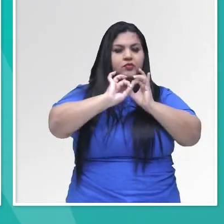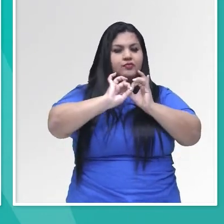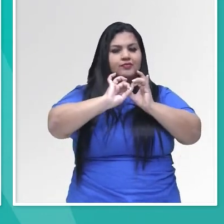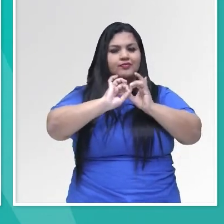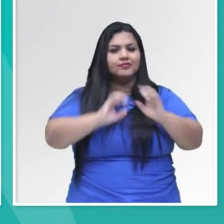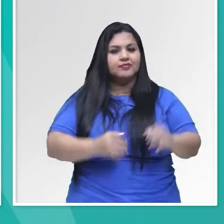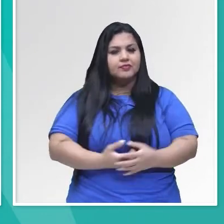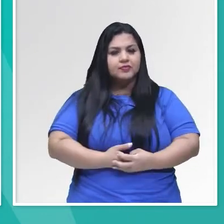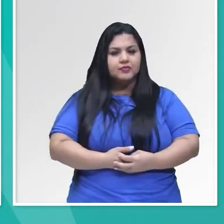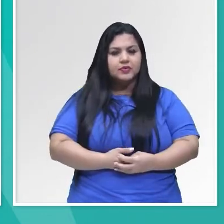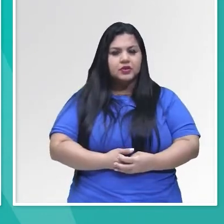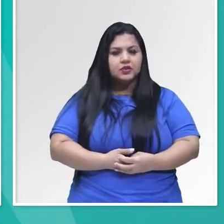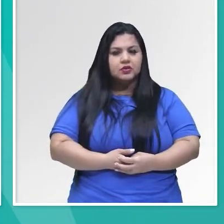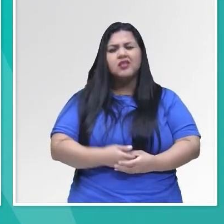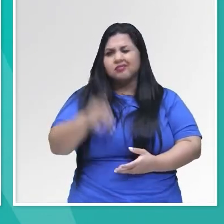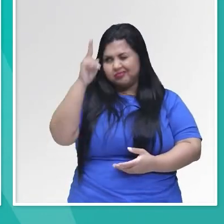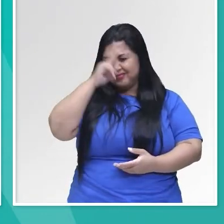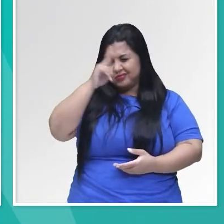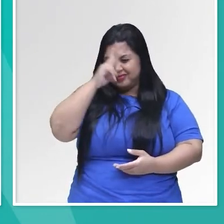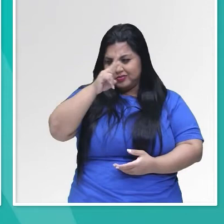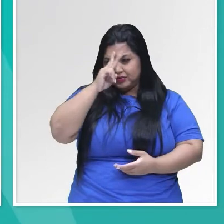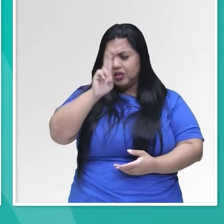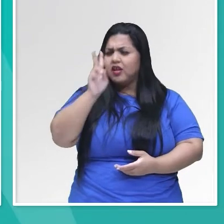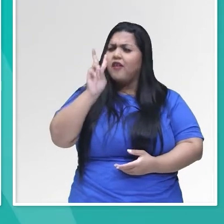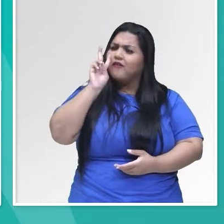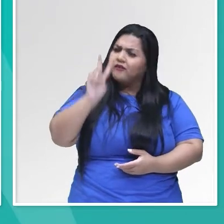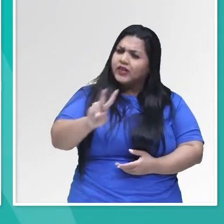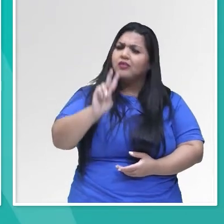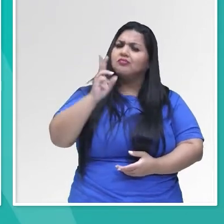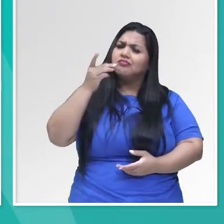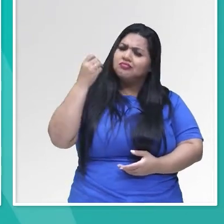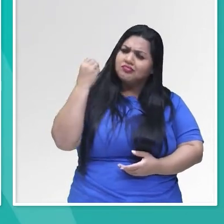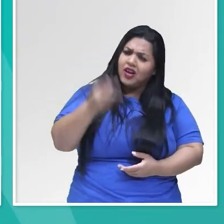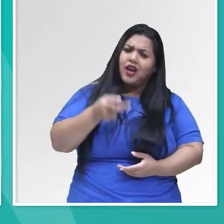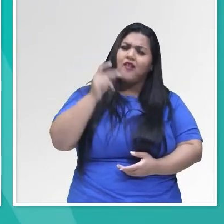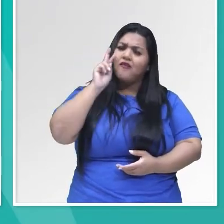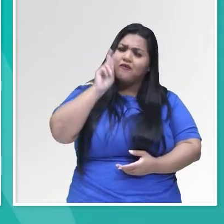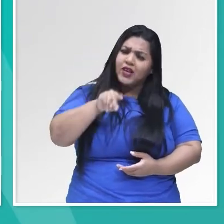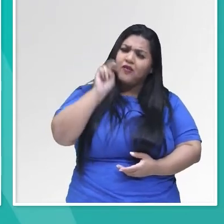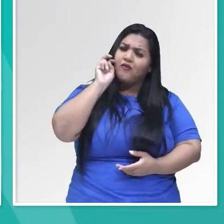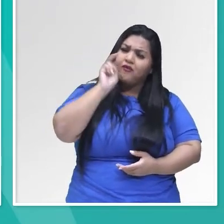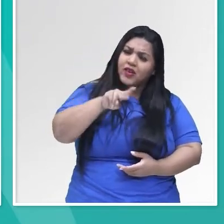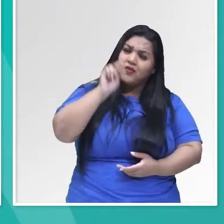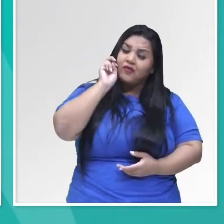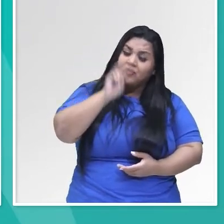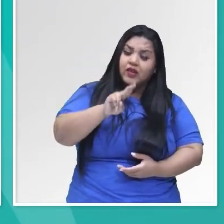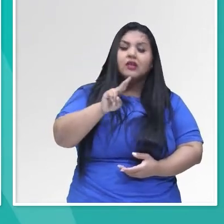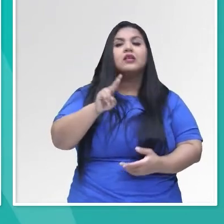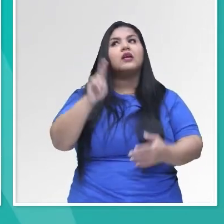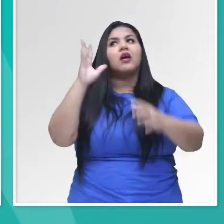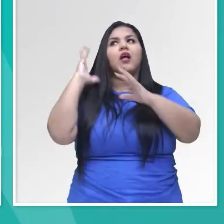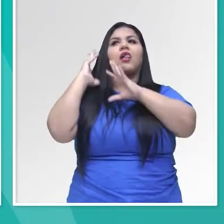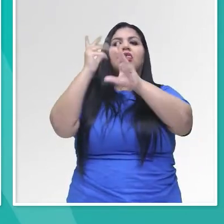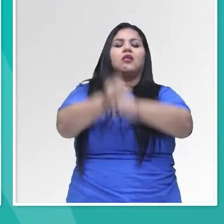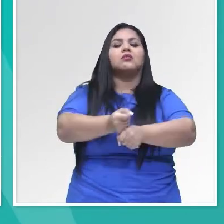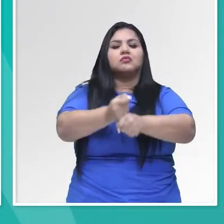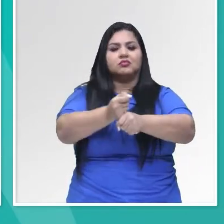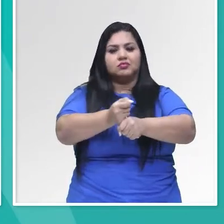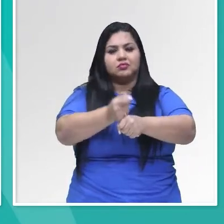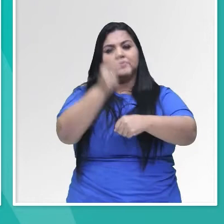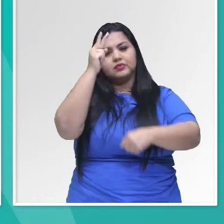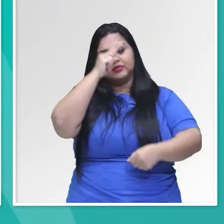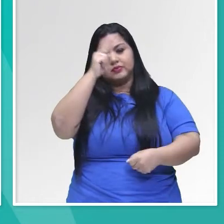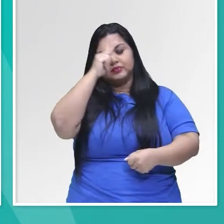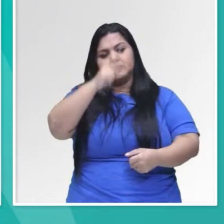sabe. Ou relembrou, né? Você já viu isso tanto na sua vida também, não é verdade? Na sua vida escolar. Tá relembrando, é bacana relembrar